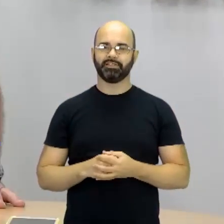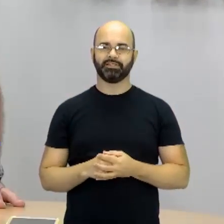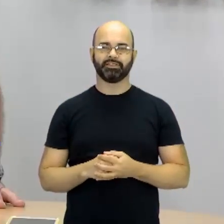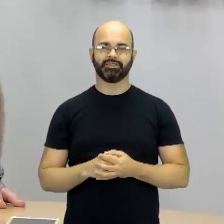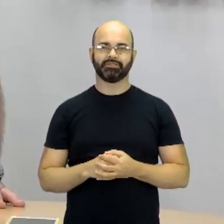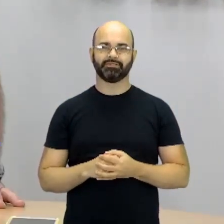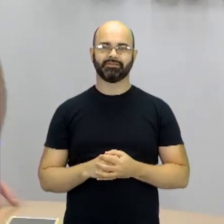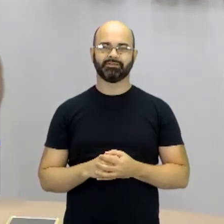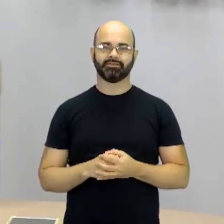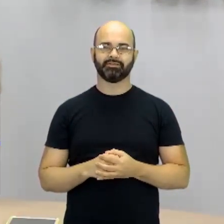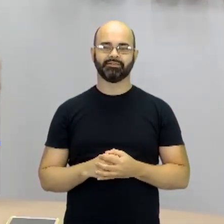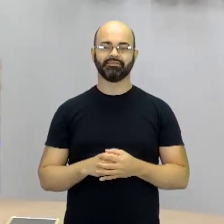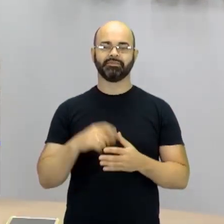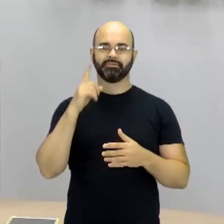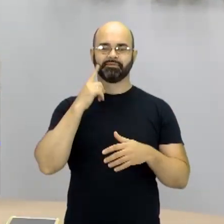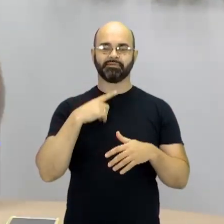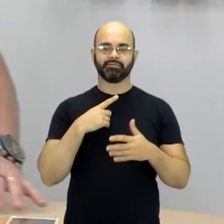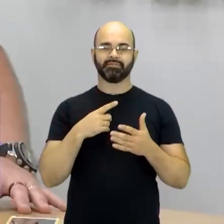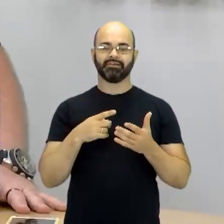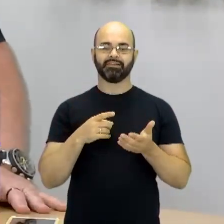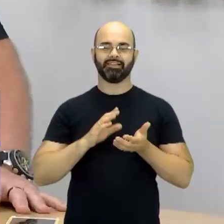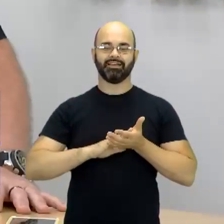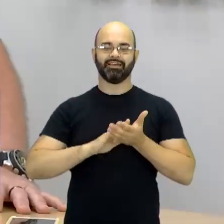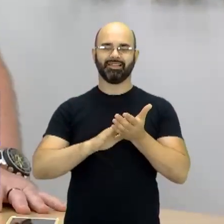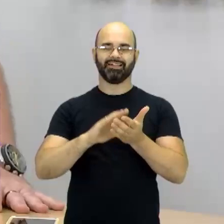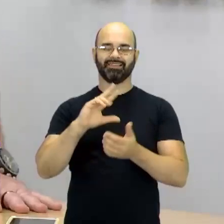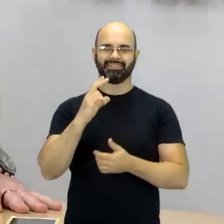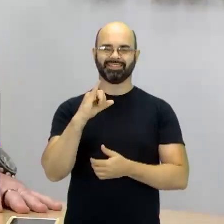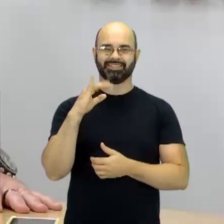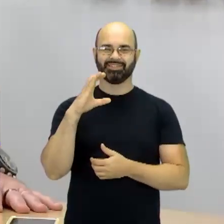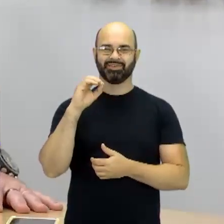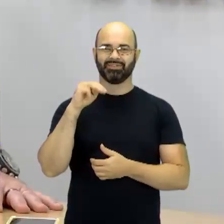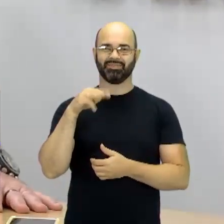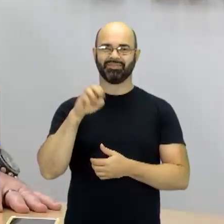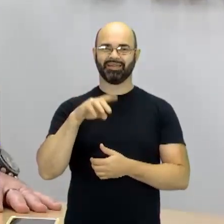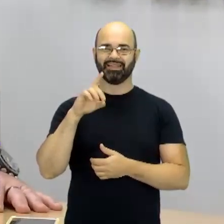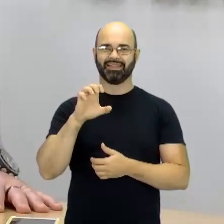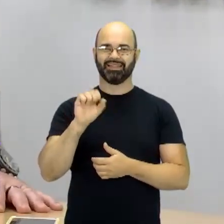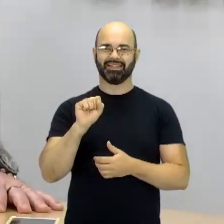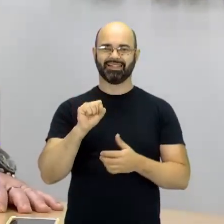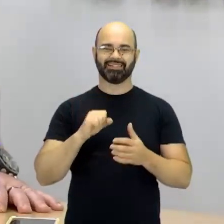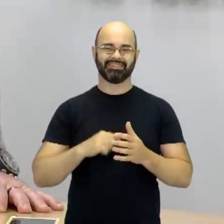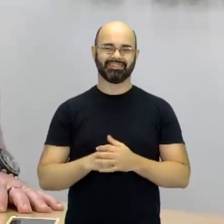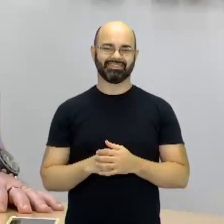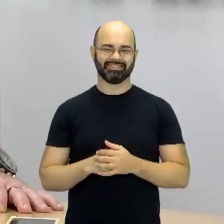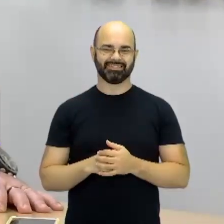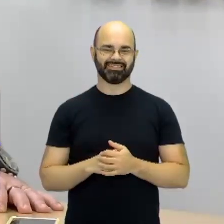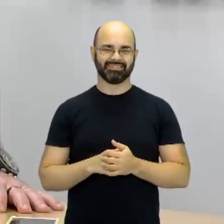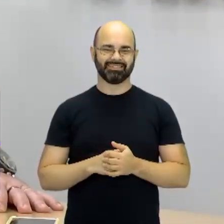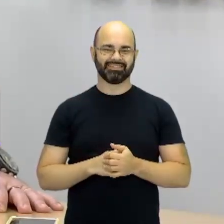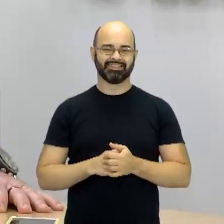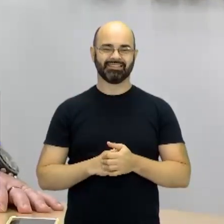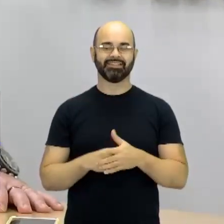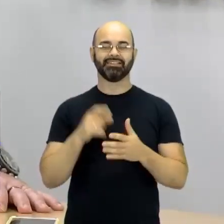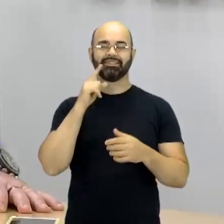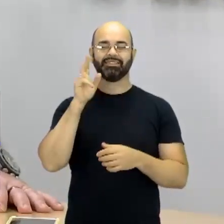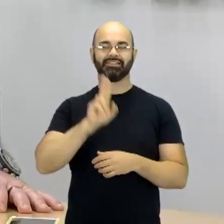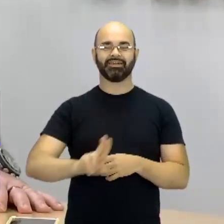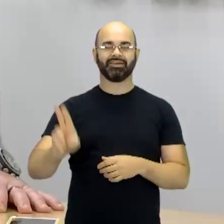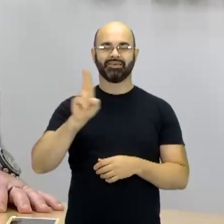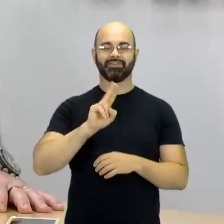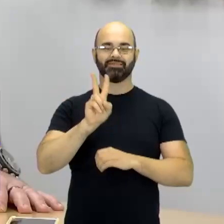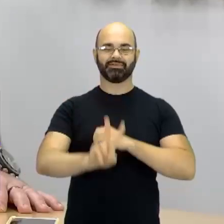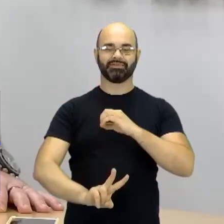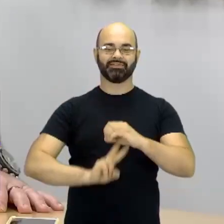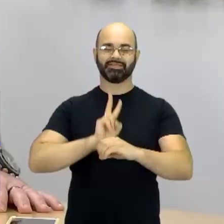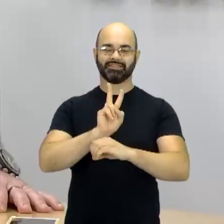aí fazendo uma homenagem ao Chico Mendes, como a gente comentou ontem aí para vocês. Vamos ver lá os objetivos do uso sustentável, que eu também